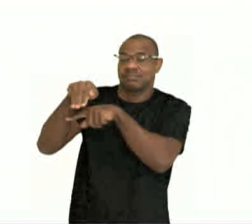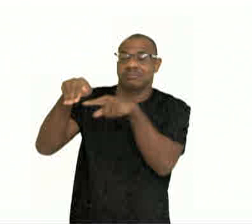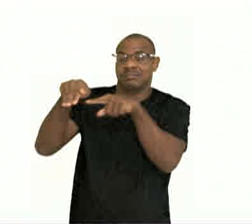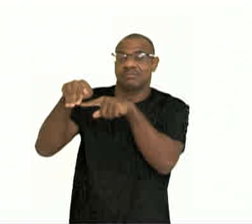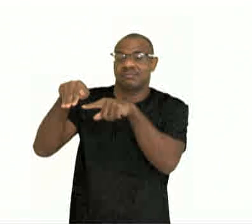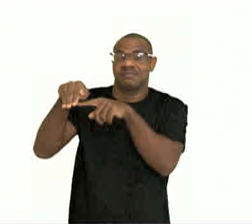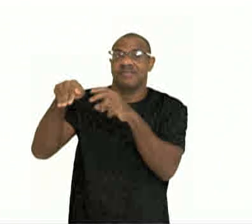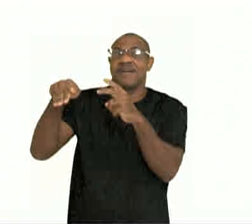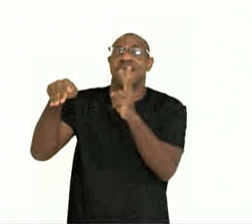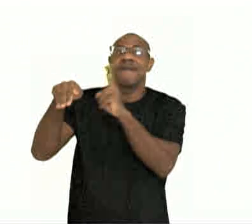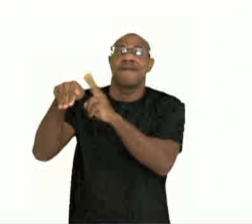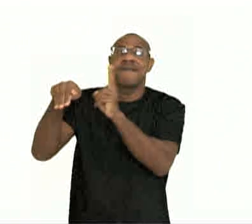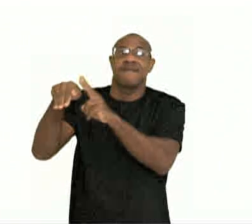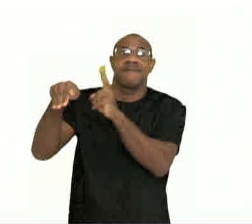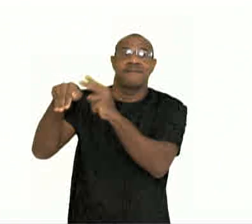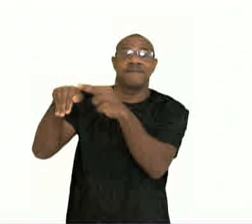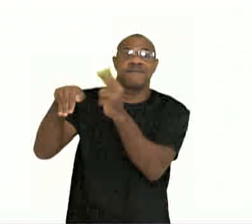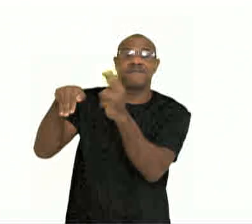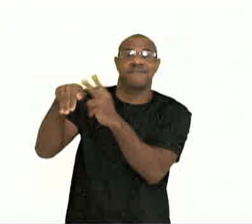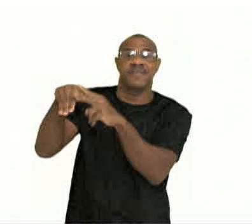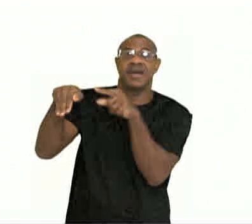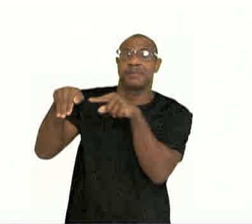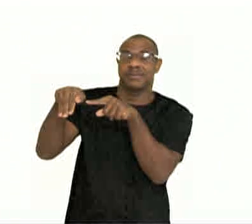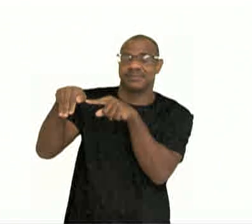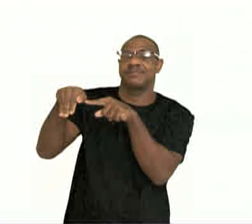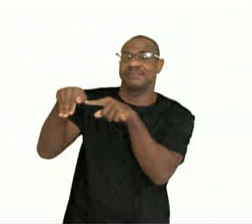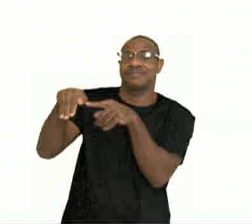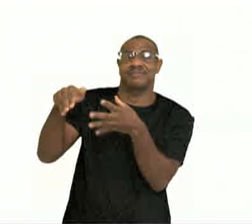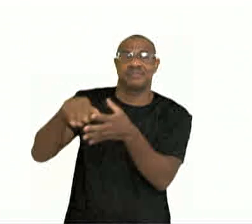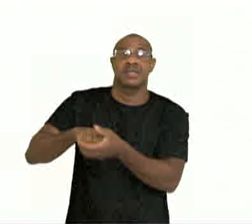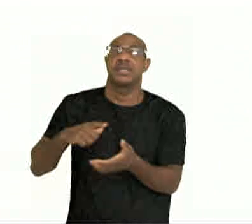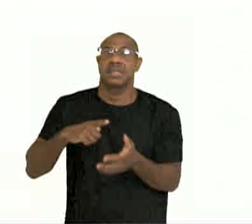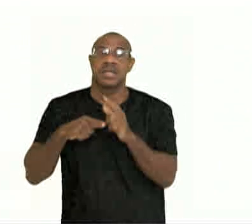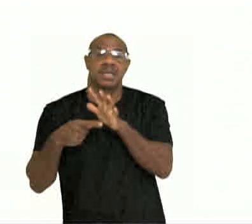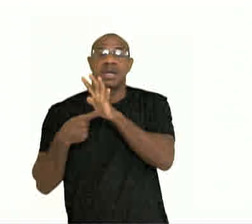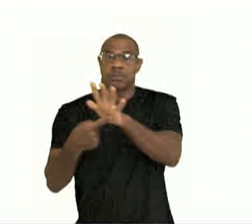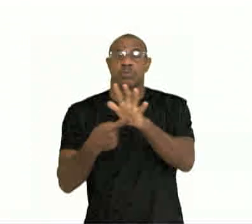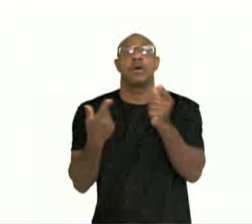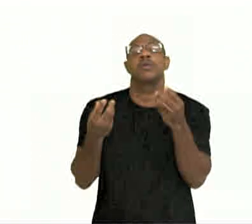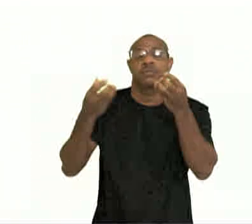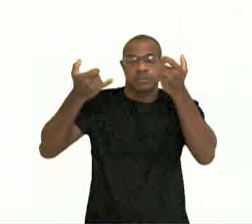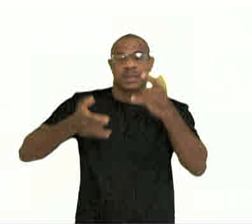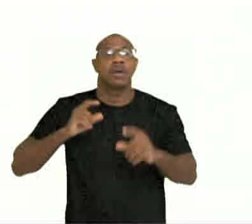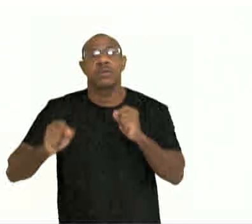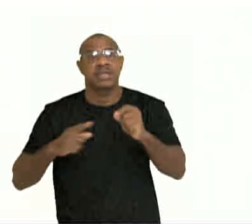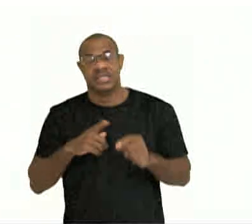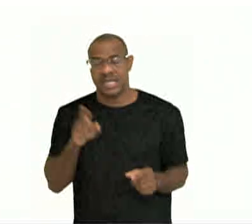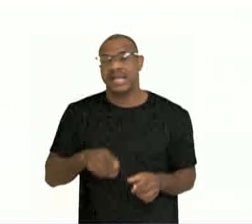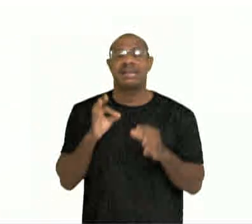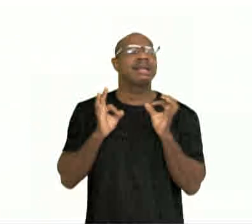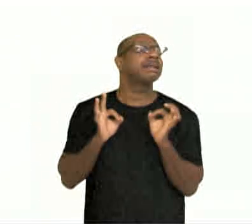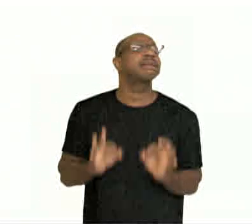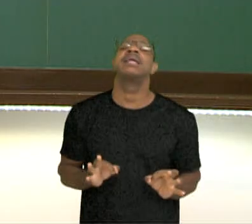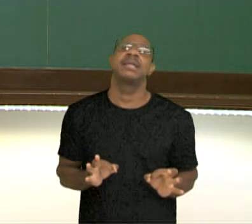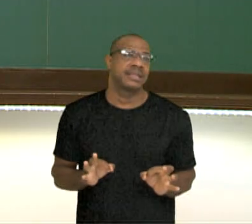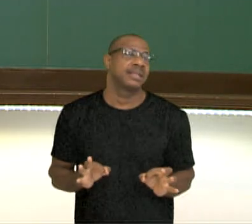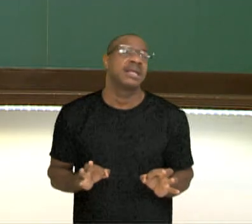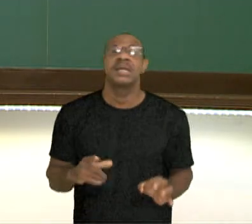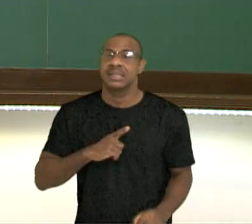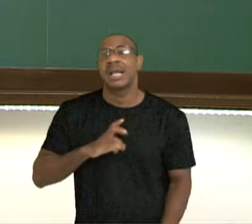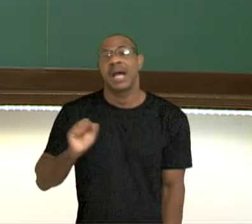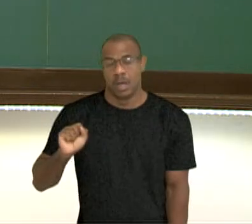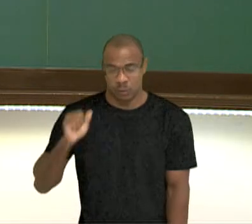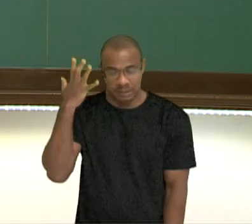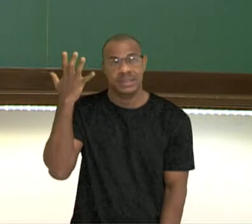nessa notícia, ele tem a função de dizer para nós assim, que é a certeza de que aquilo está